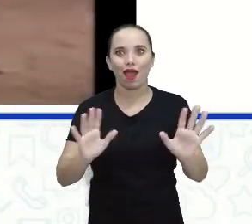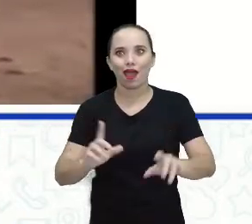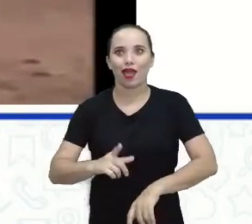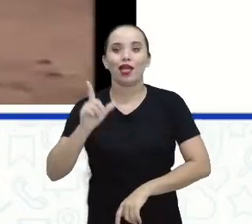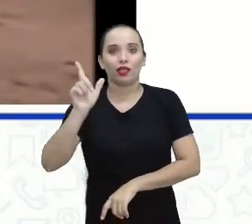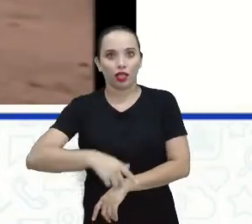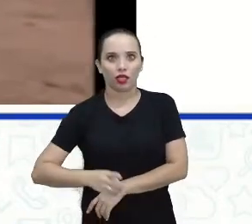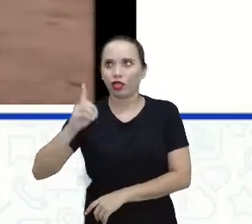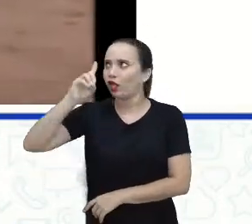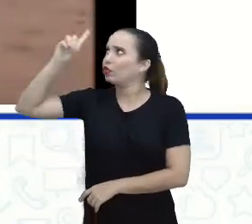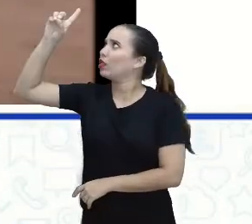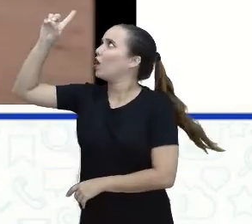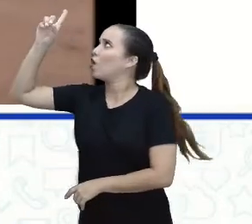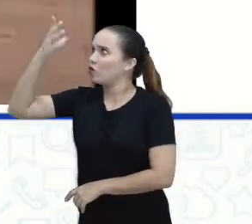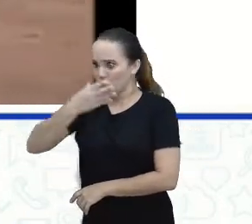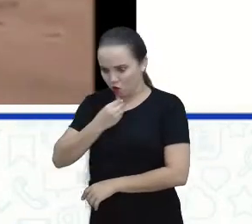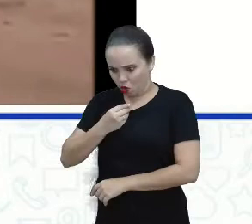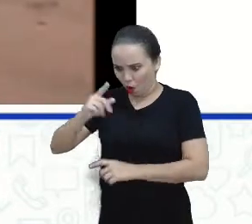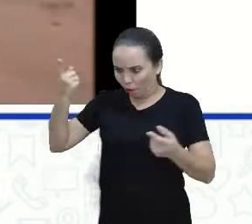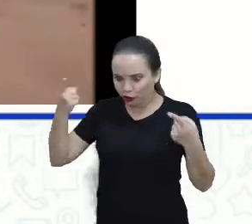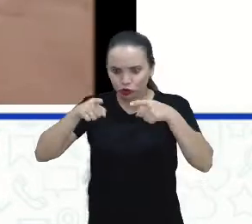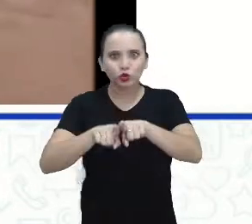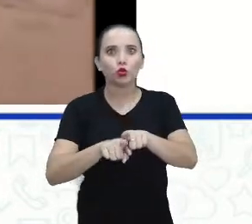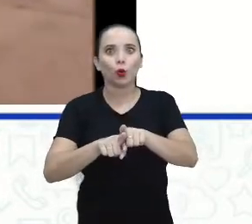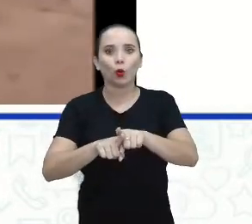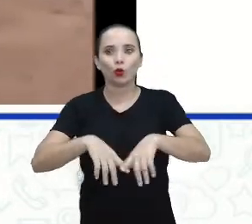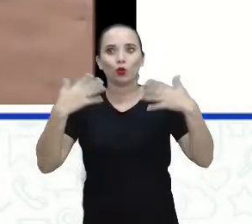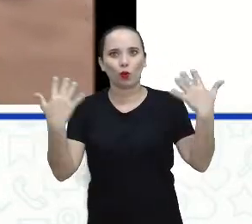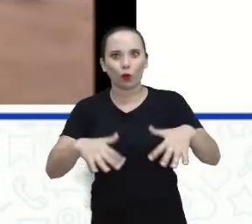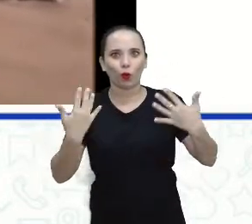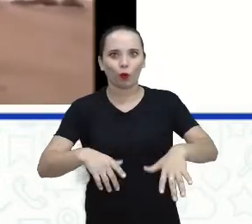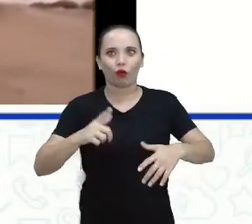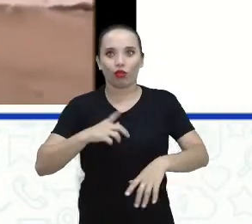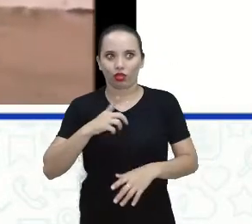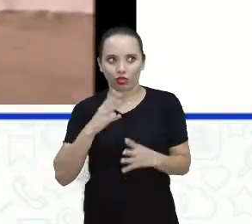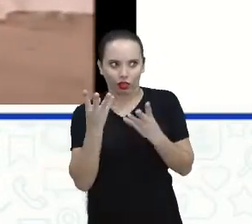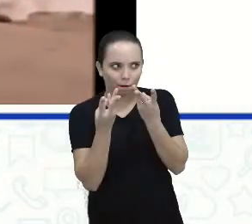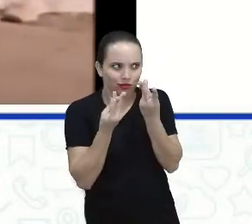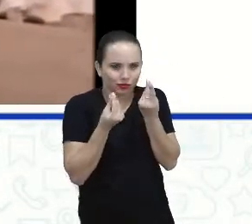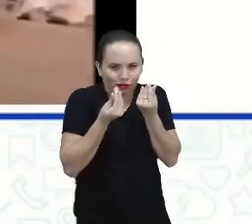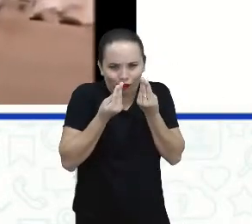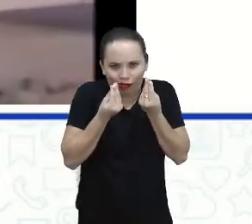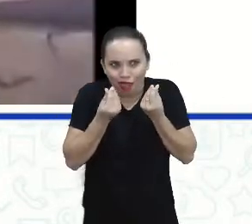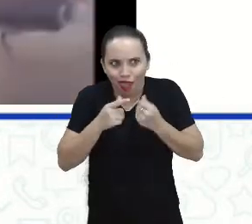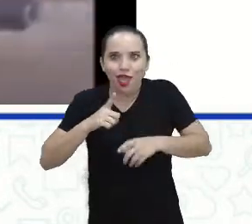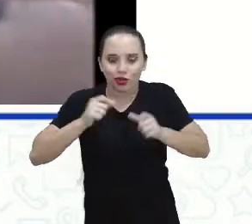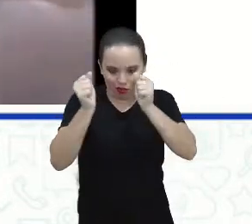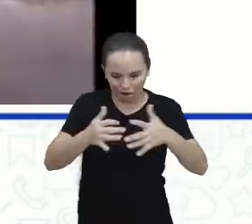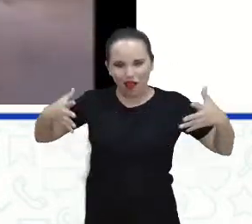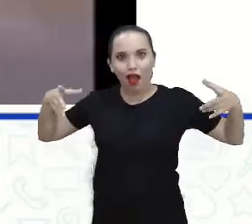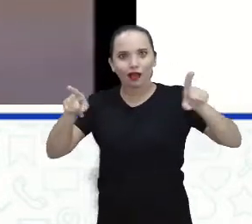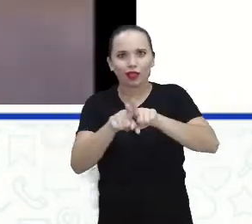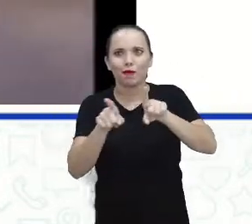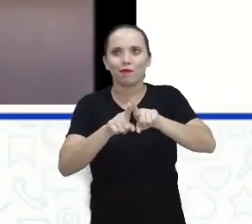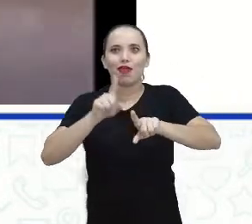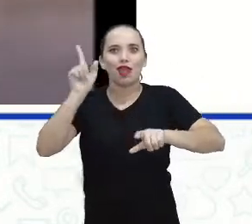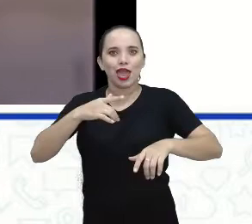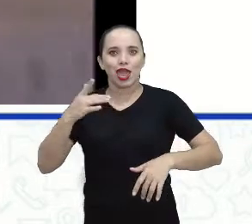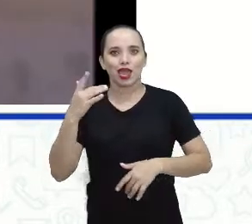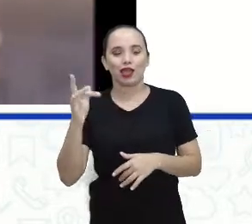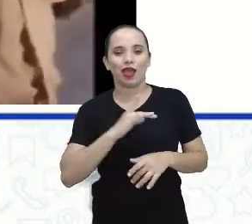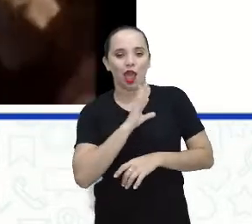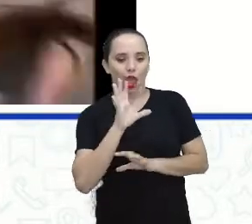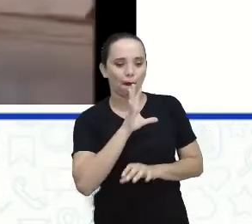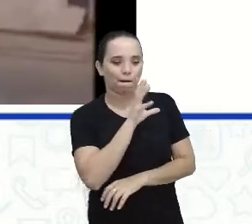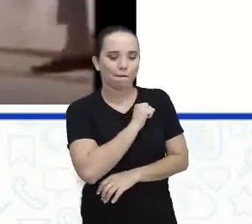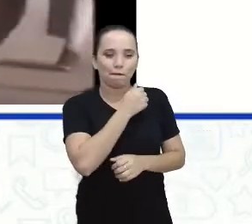homem ao mesmo tempo. Um filme de mistério, cheio de milagres e acontecimentos do outro mundo. A Paixão de Cristo, o filme mais